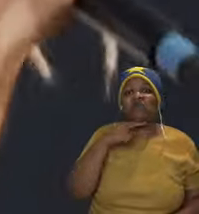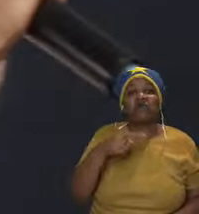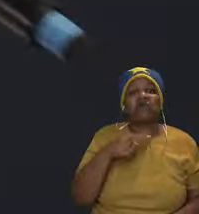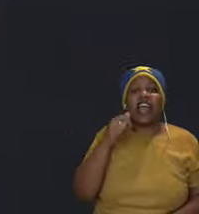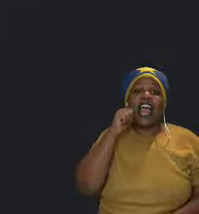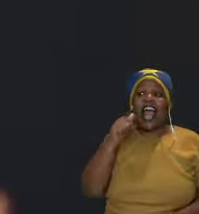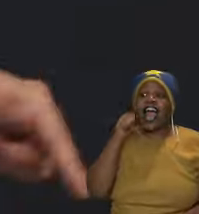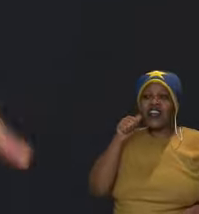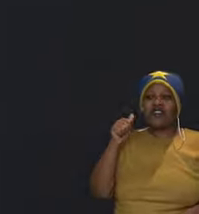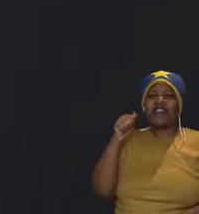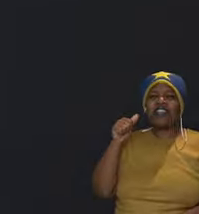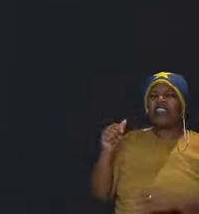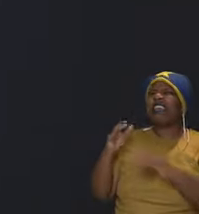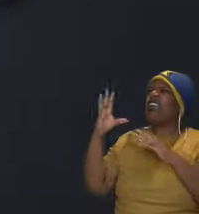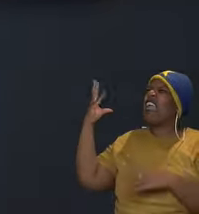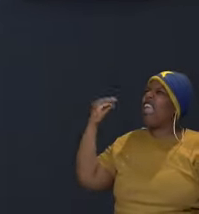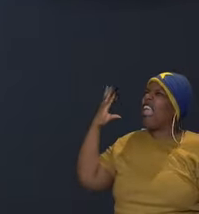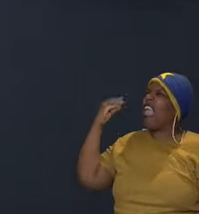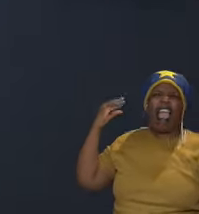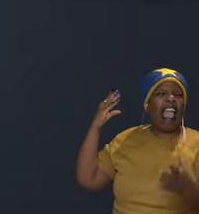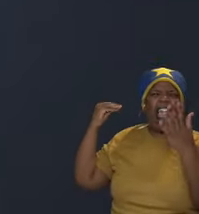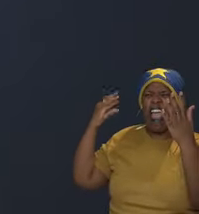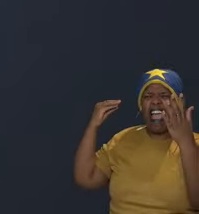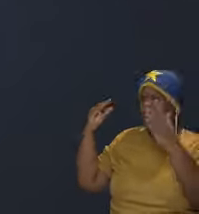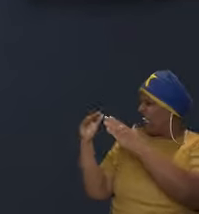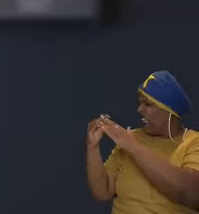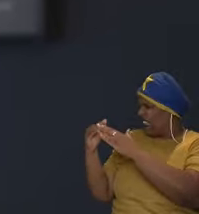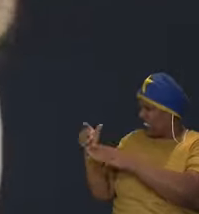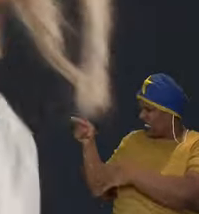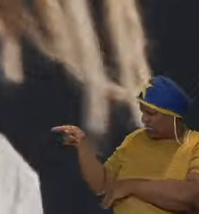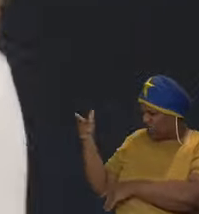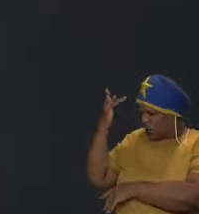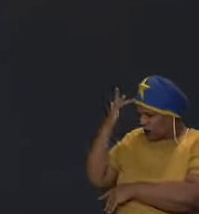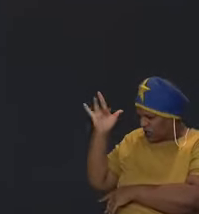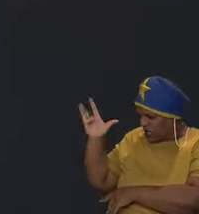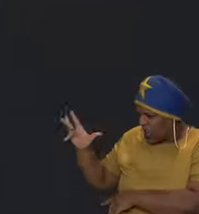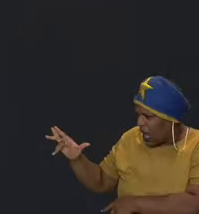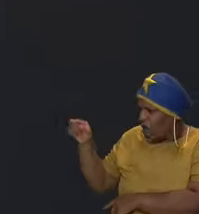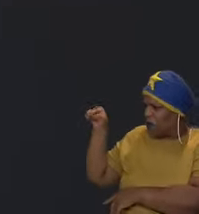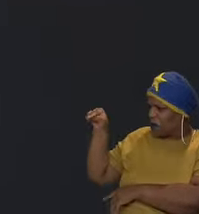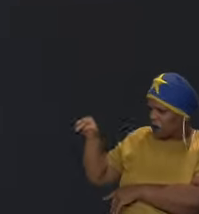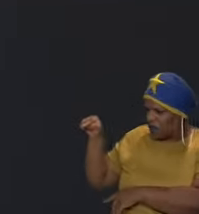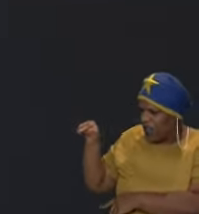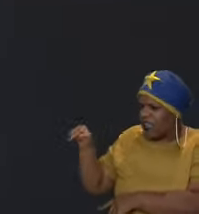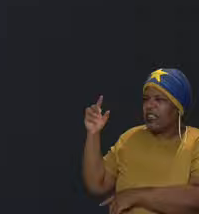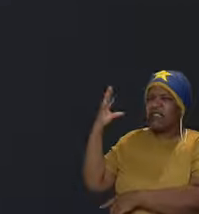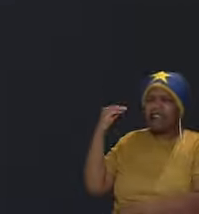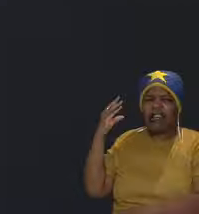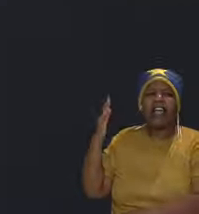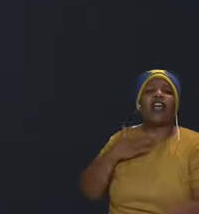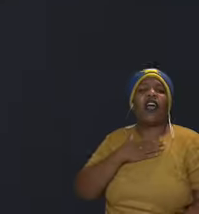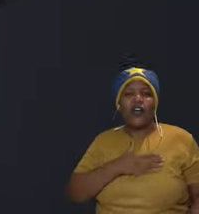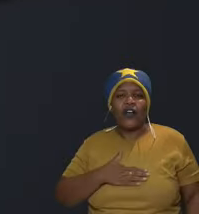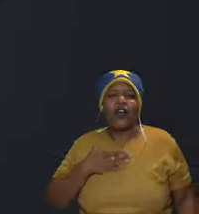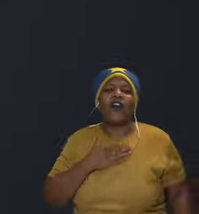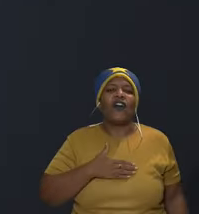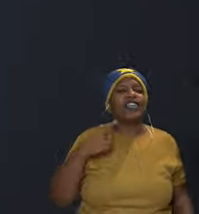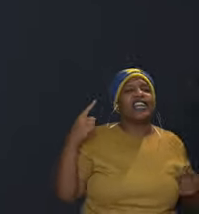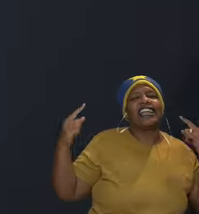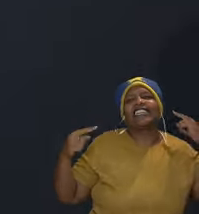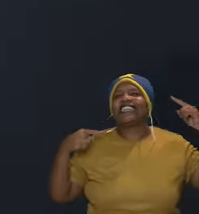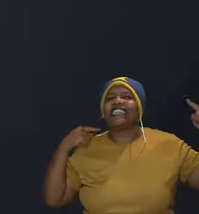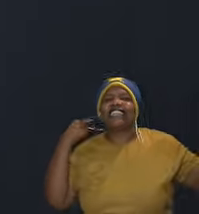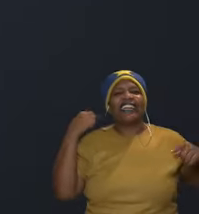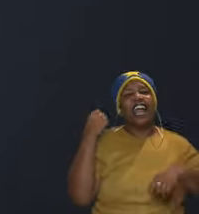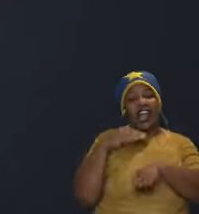do vizinho, xarope, tá por aqui. A senhora é que não sabe, mas eu gosto assim. Grave a loucura da